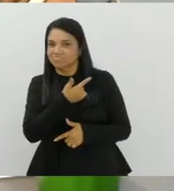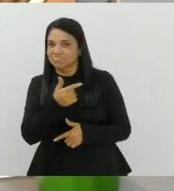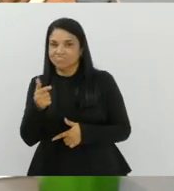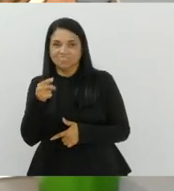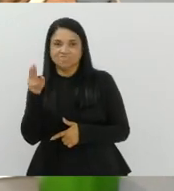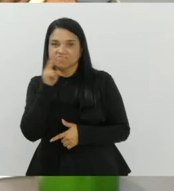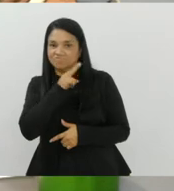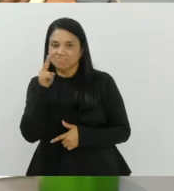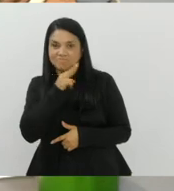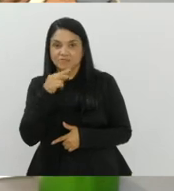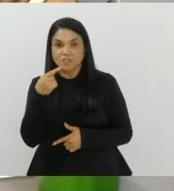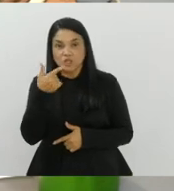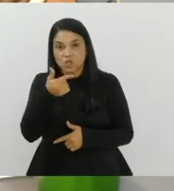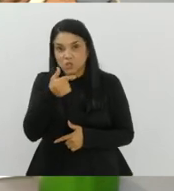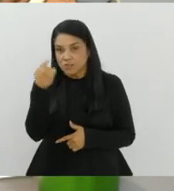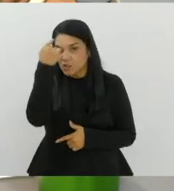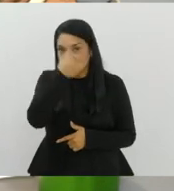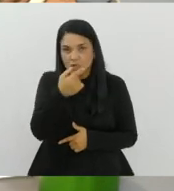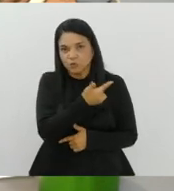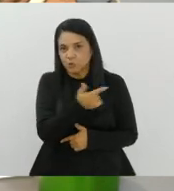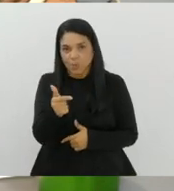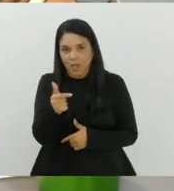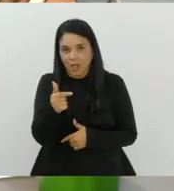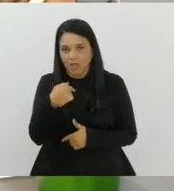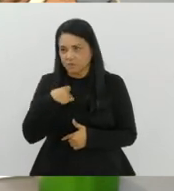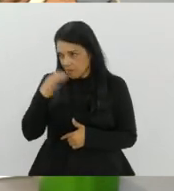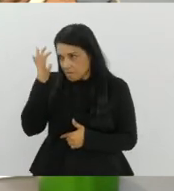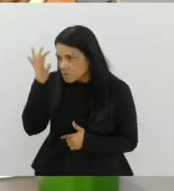12 horas. Vocês já imaginaram isso?